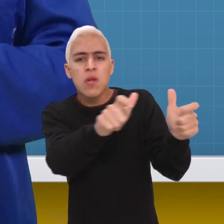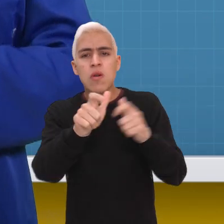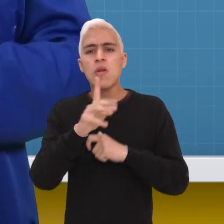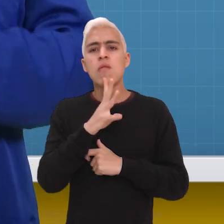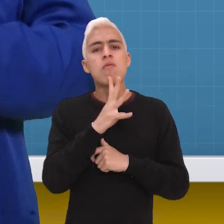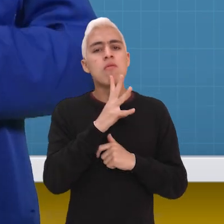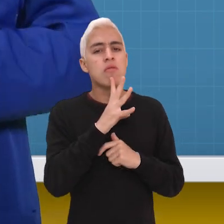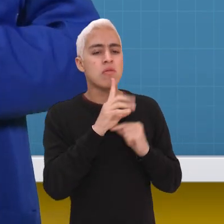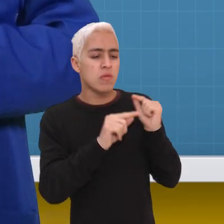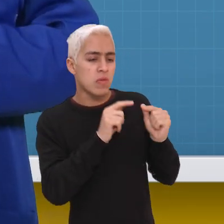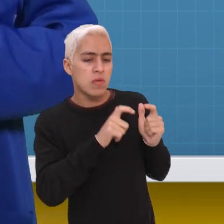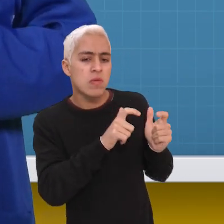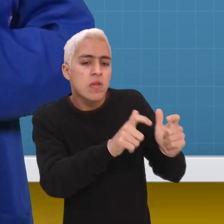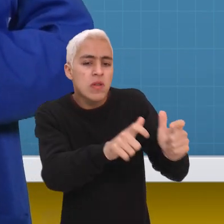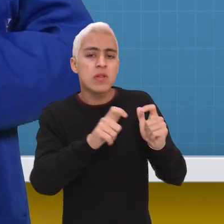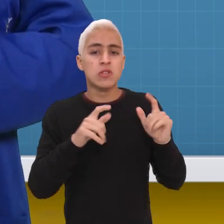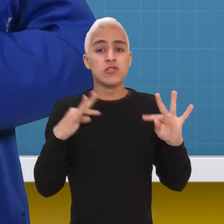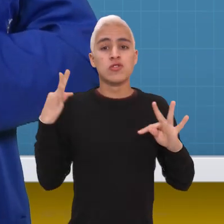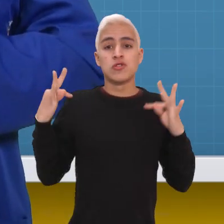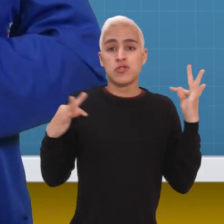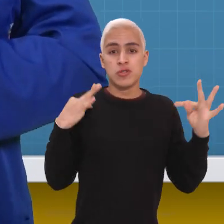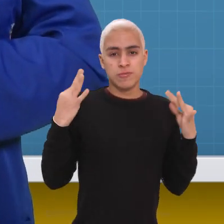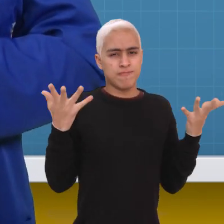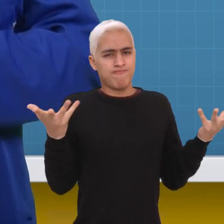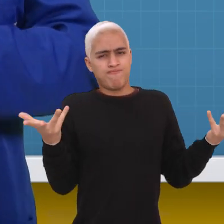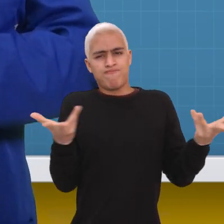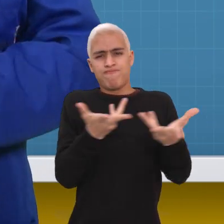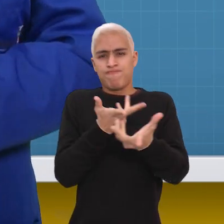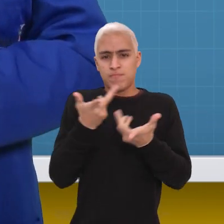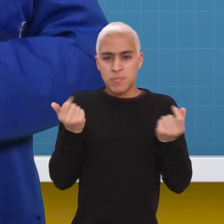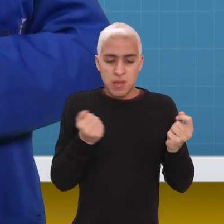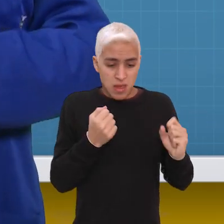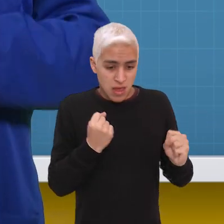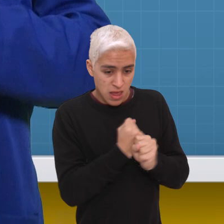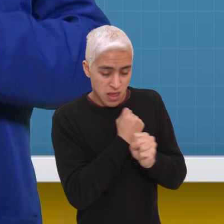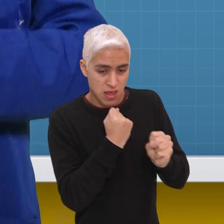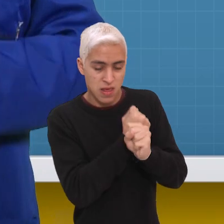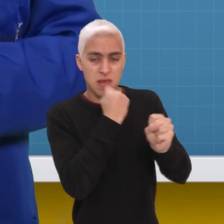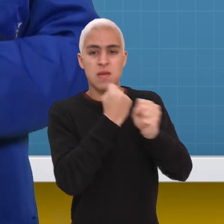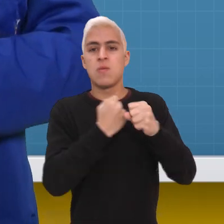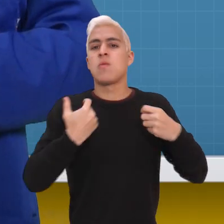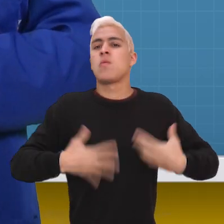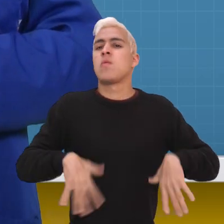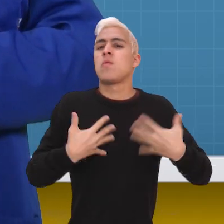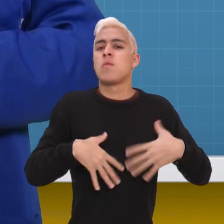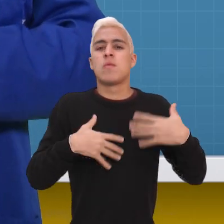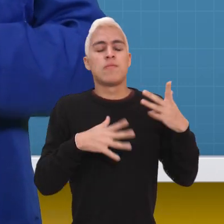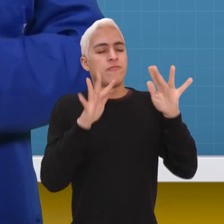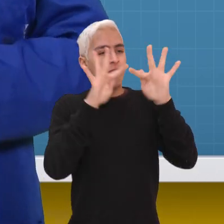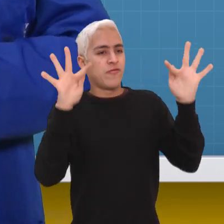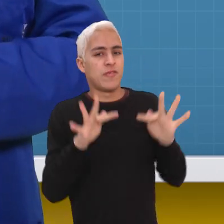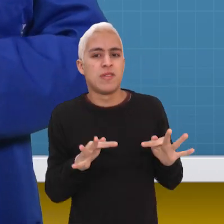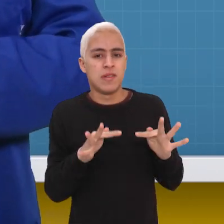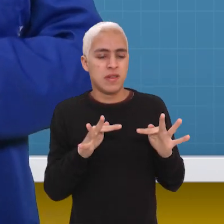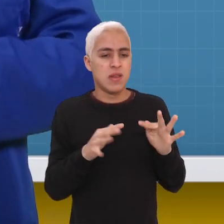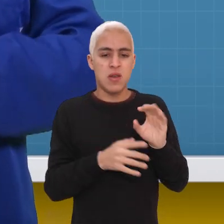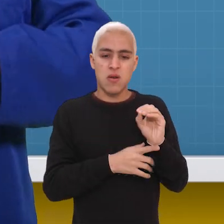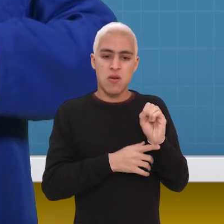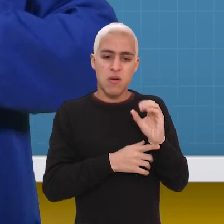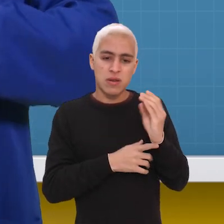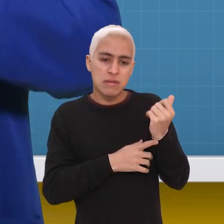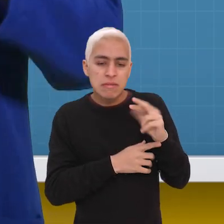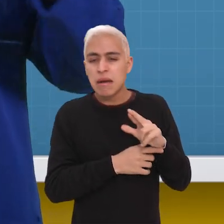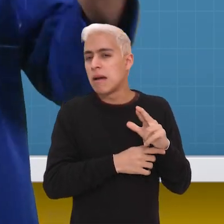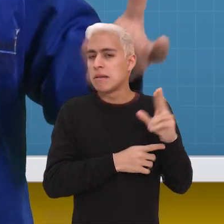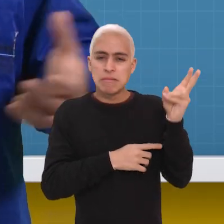alguns lugares, alguns dos pontos turísticos. Tem pontos turísticos maravilhosos, a construção foi muito feliz. Oscar Niemeyer